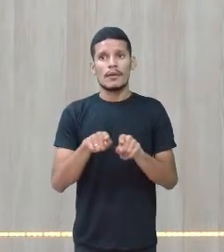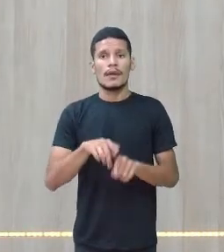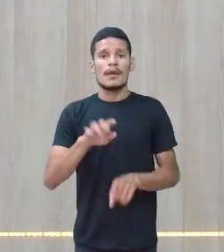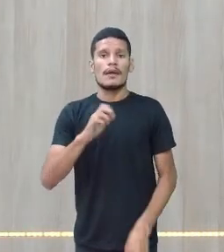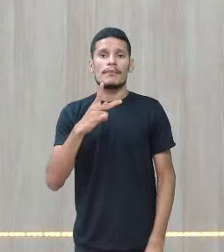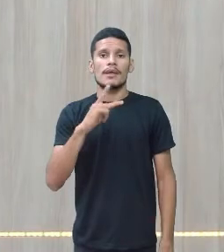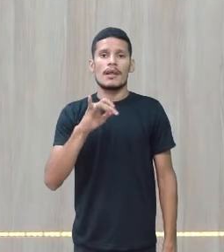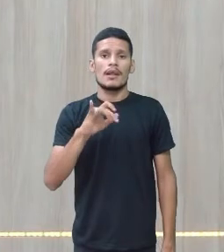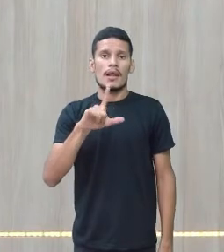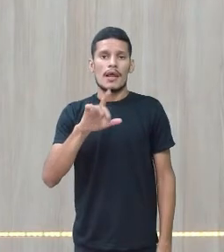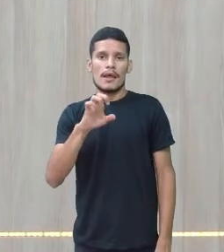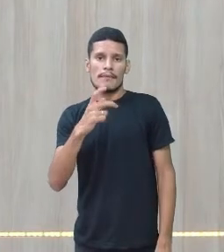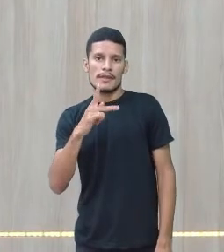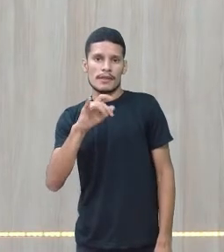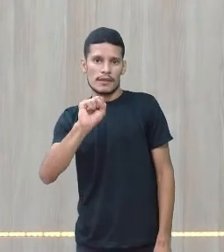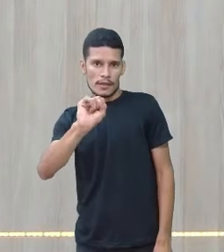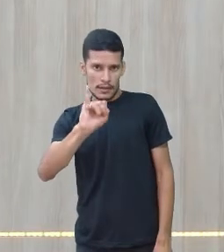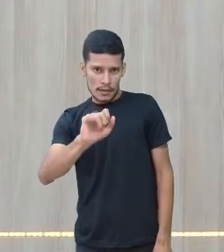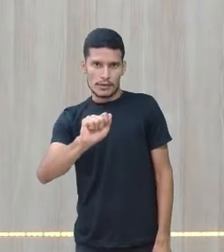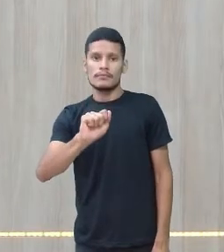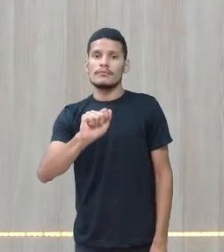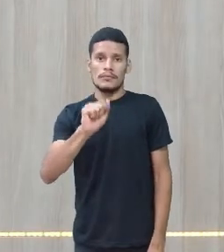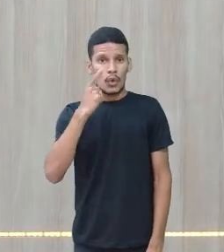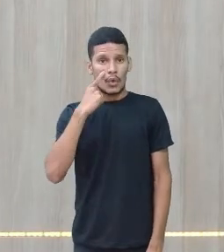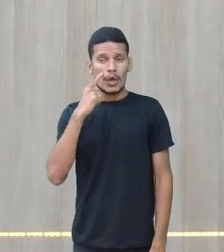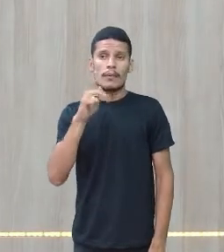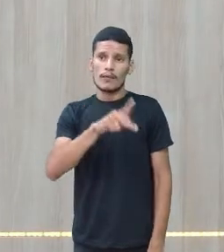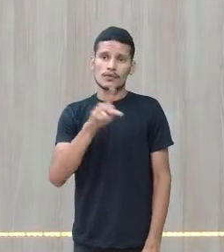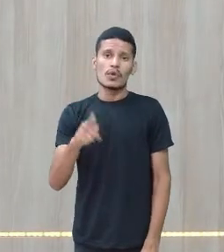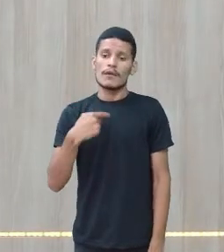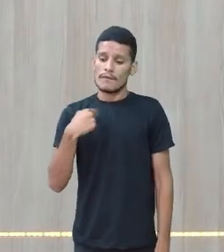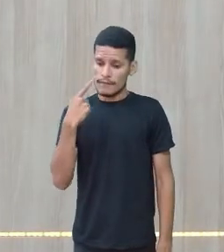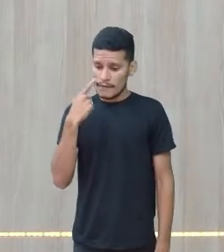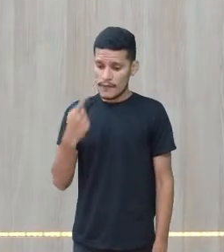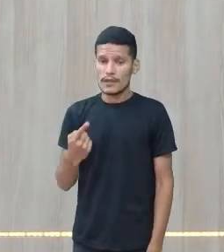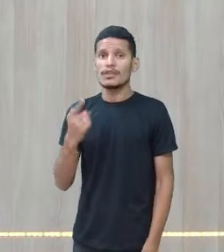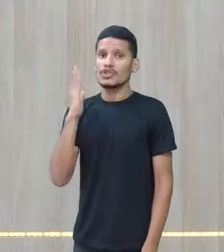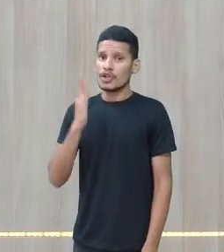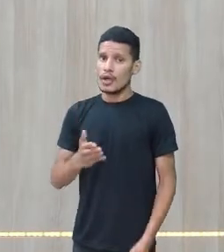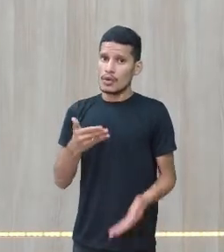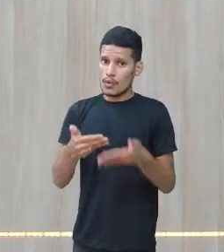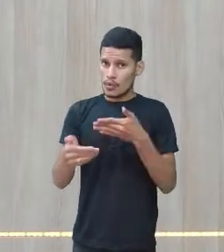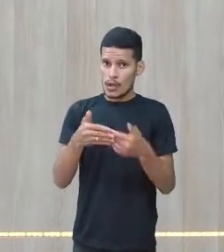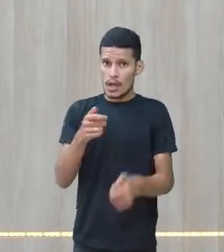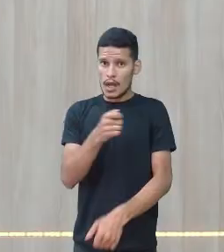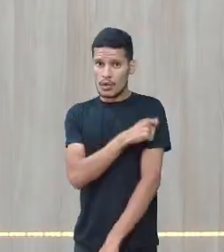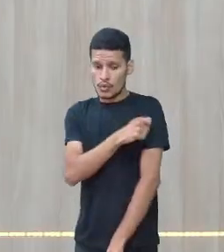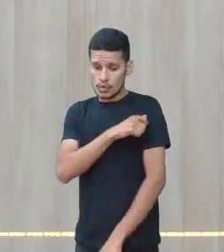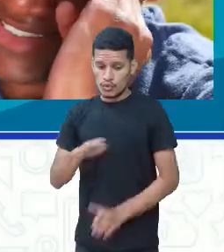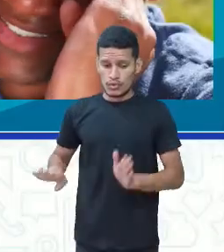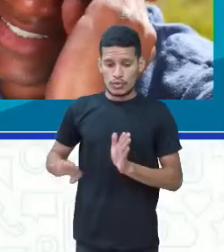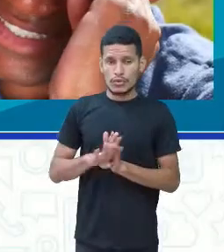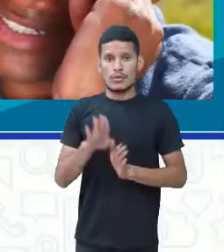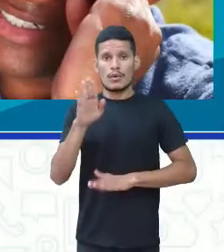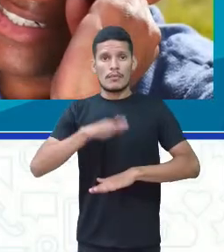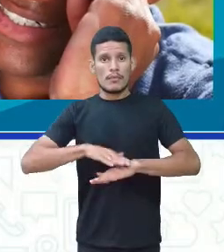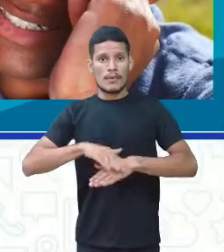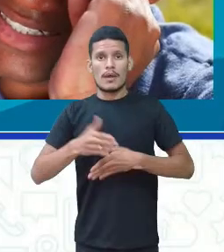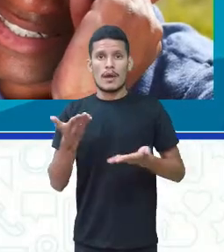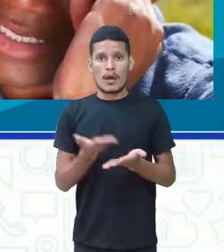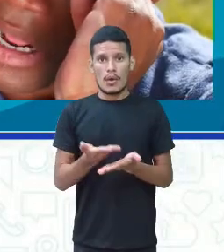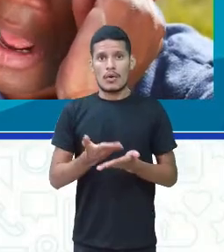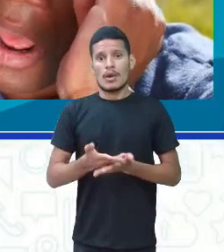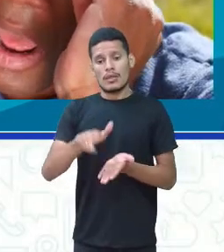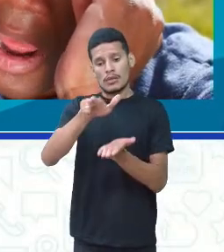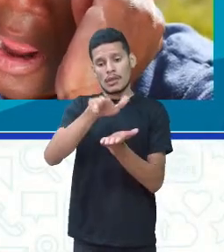questão da epilepsia, né? Professora, eu já vi. Não é qualquer aluno que chegou na hora da aula, que parou, que